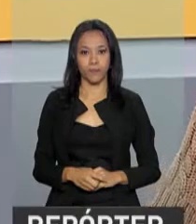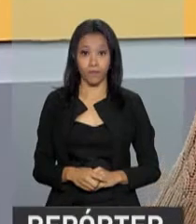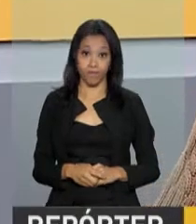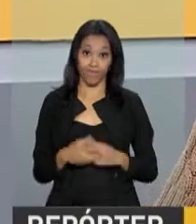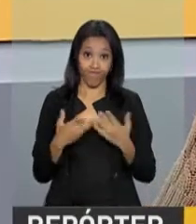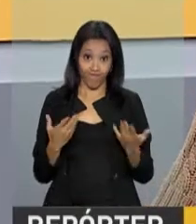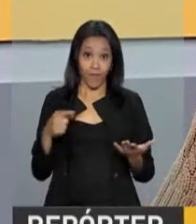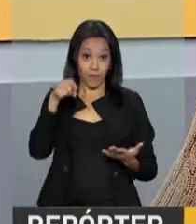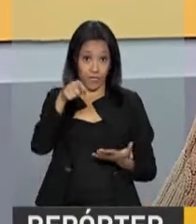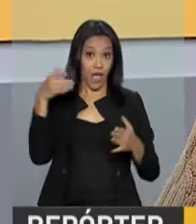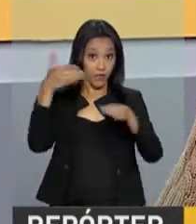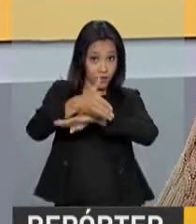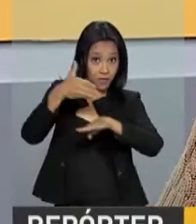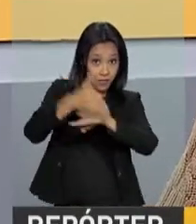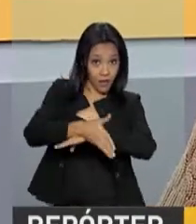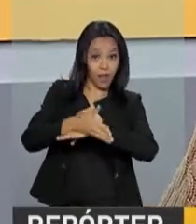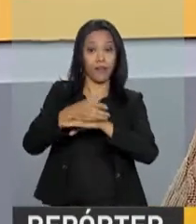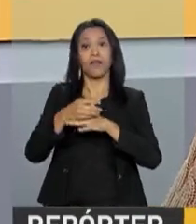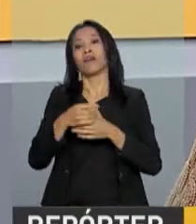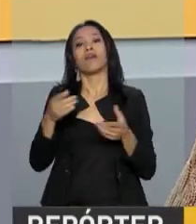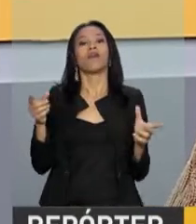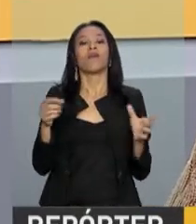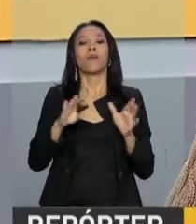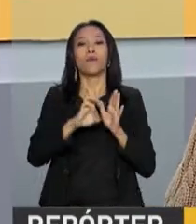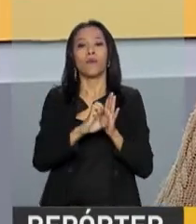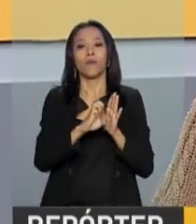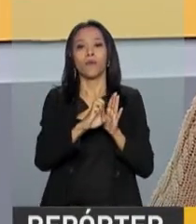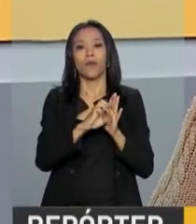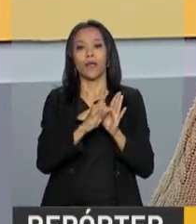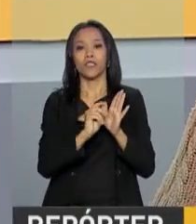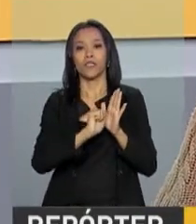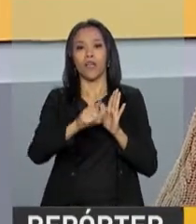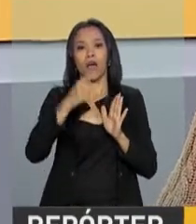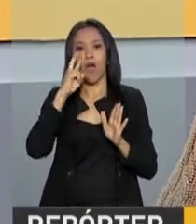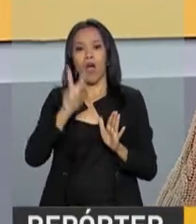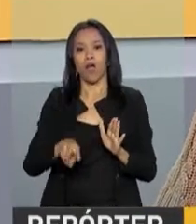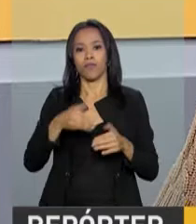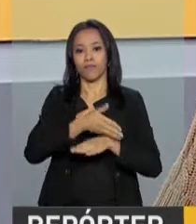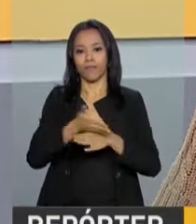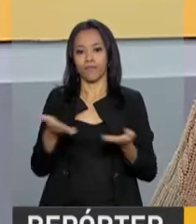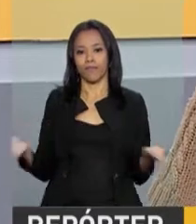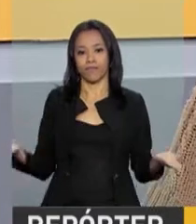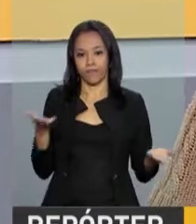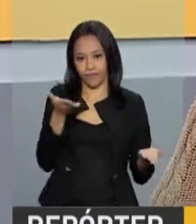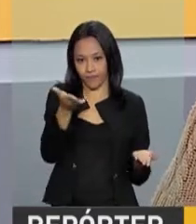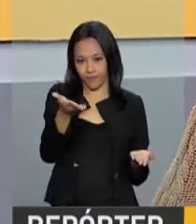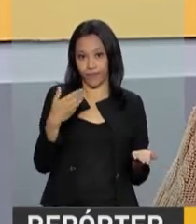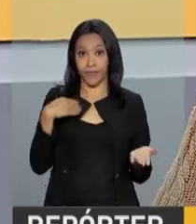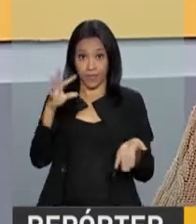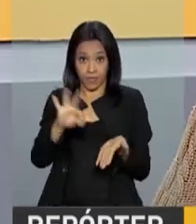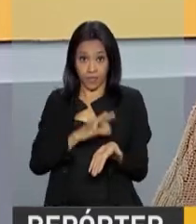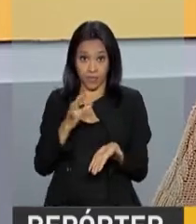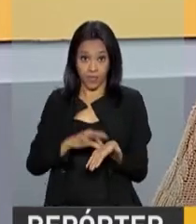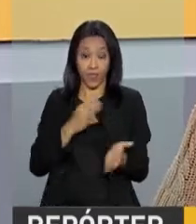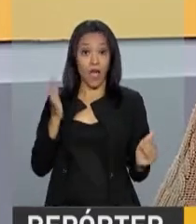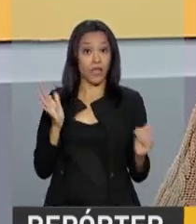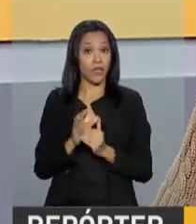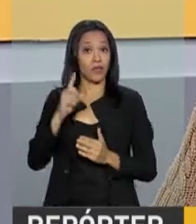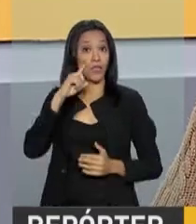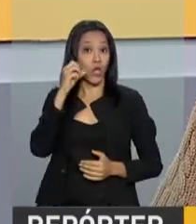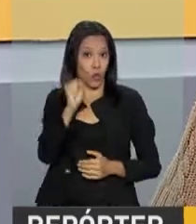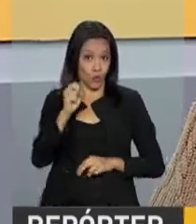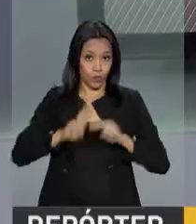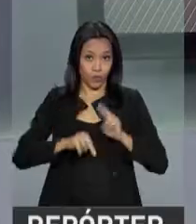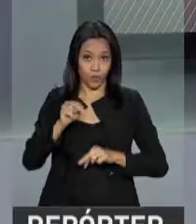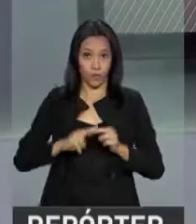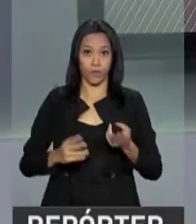Para acessar o edital do CCBB, basta entrar pela internet no endereço que aparece na sua tela. As inscrições vão até o dia 8 de